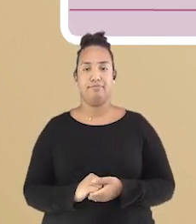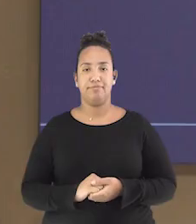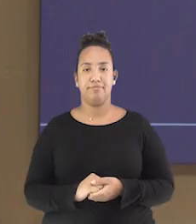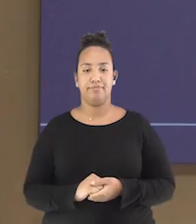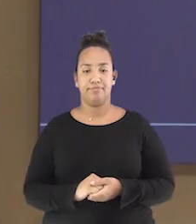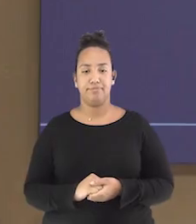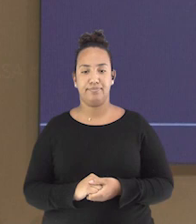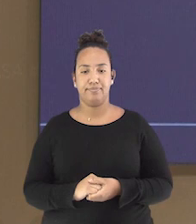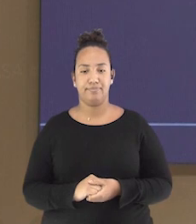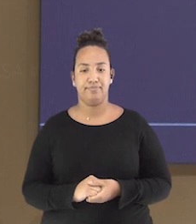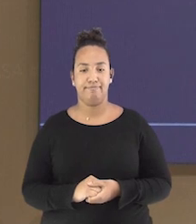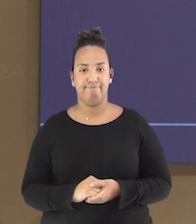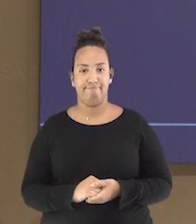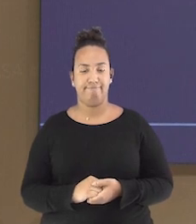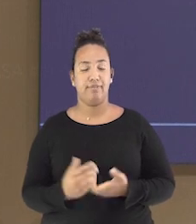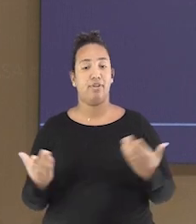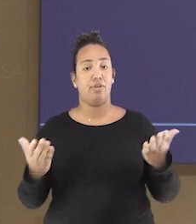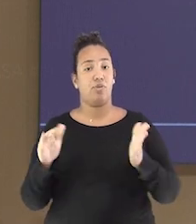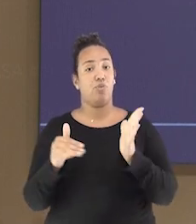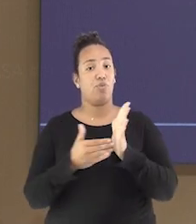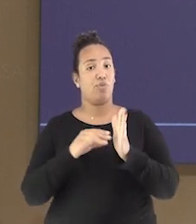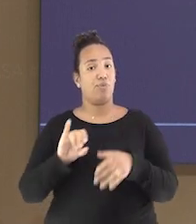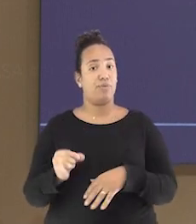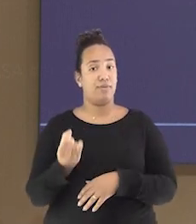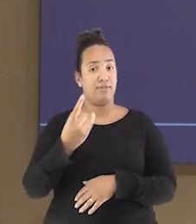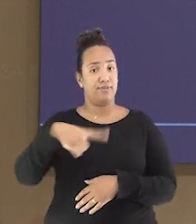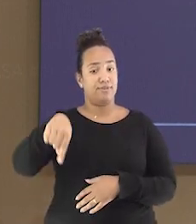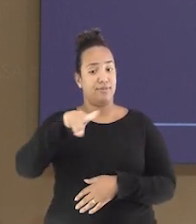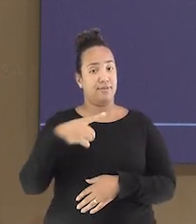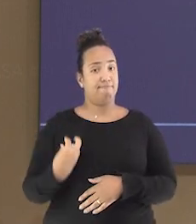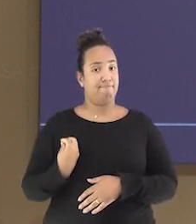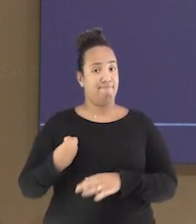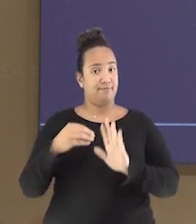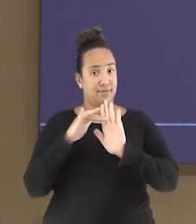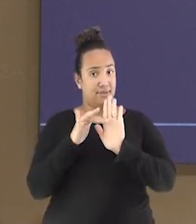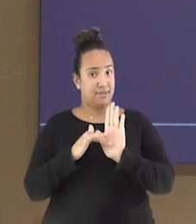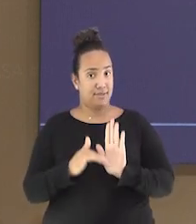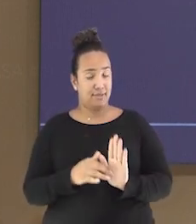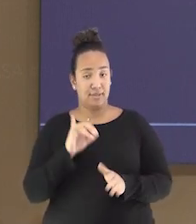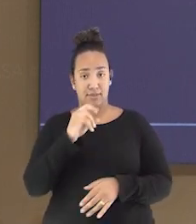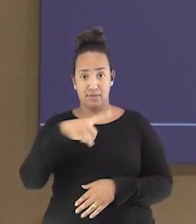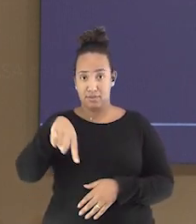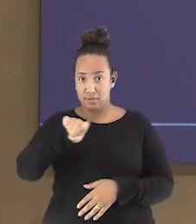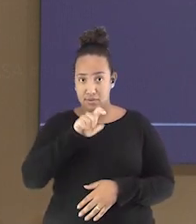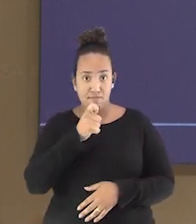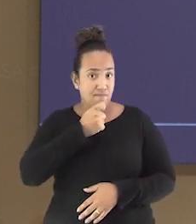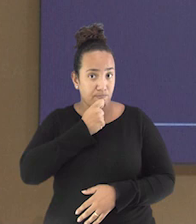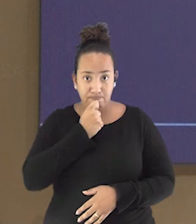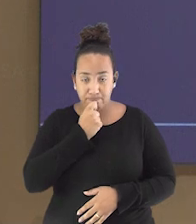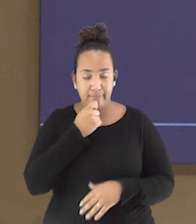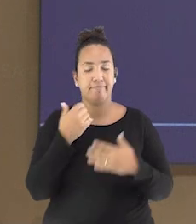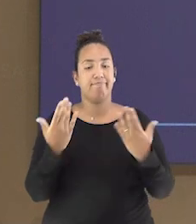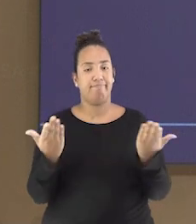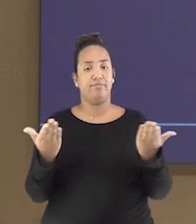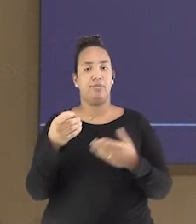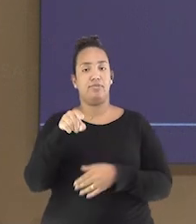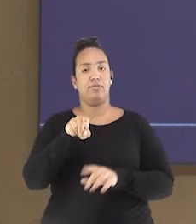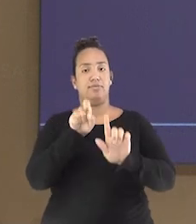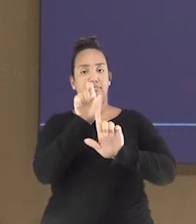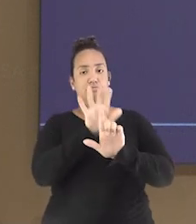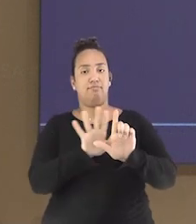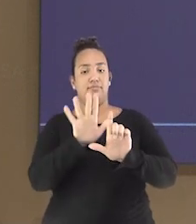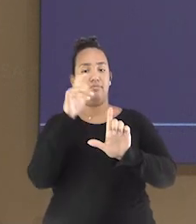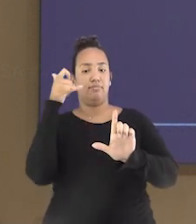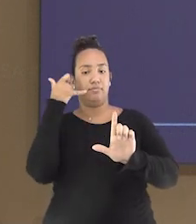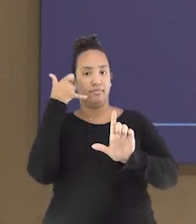3.642. Última chance para marcar a sua presença. Se você ainda não marcou, aponte o seu celular para o QR